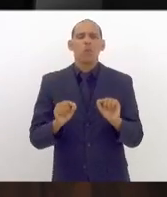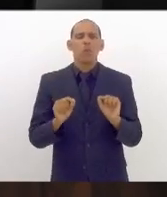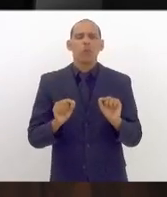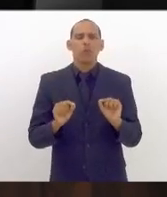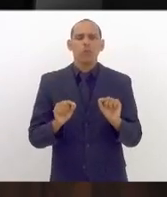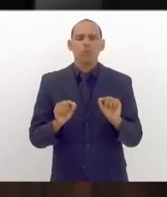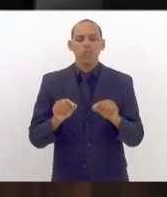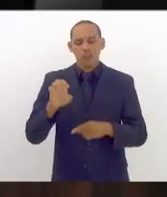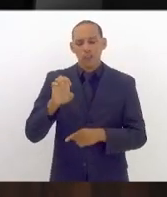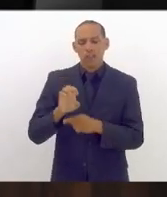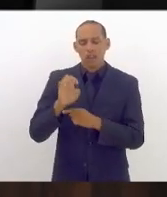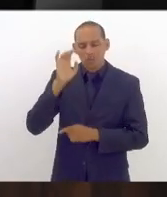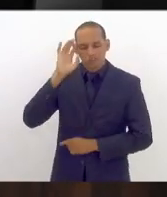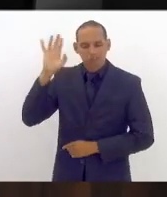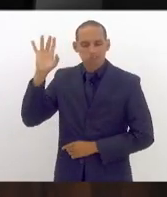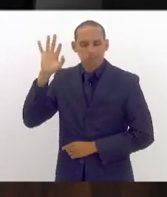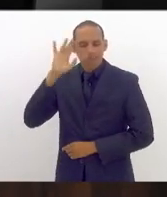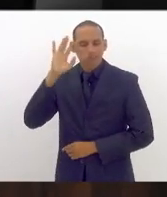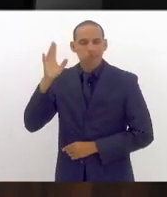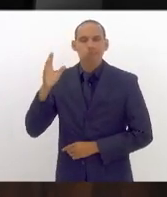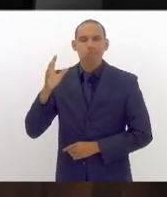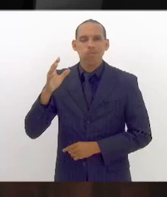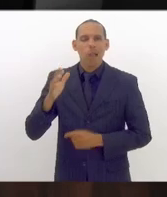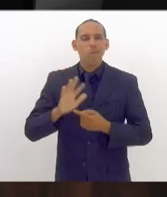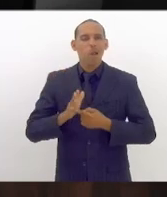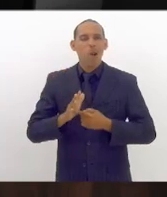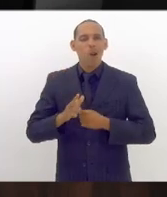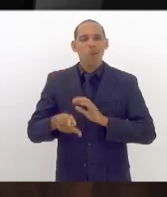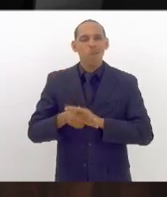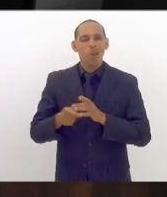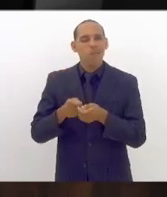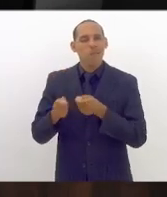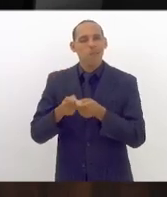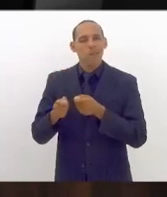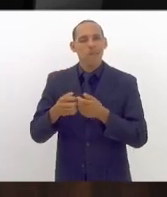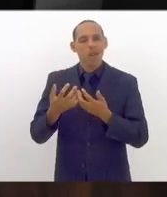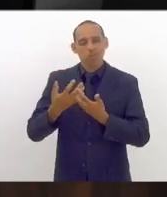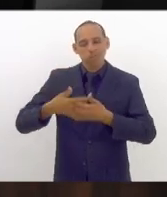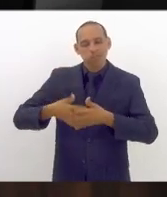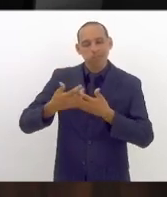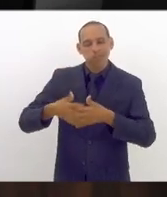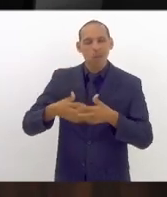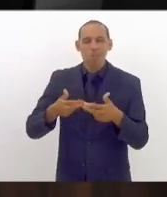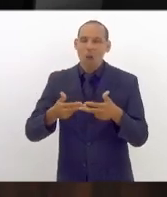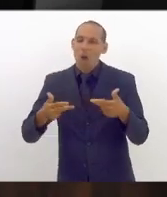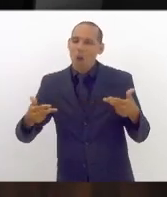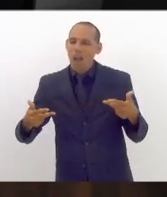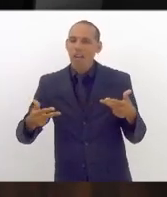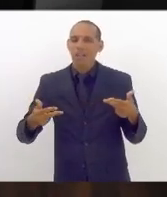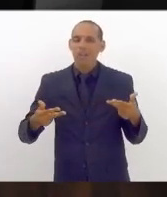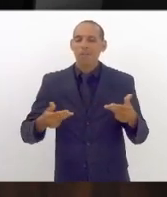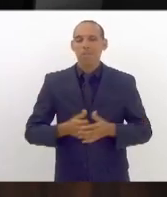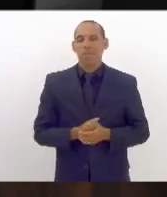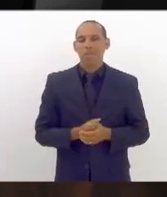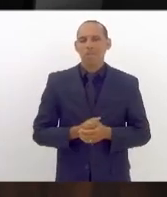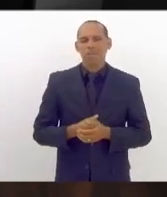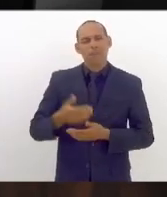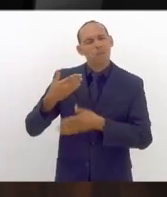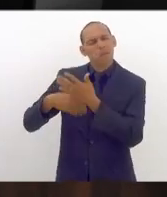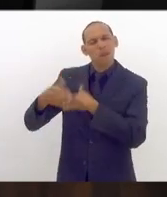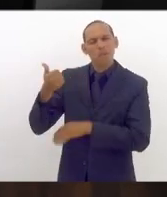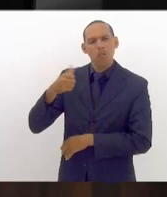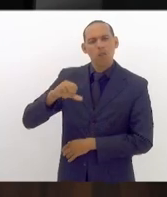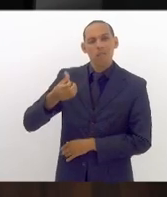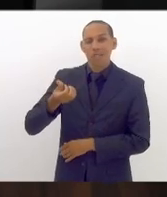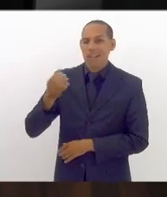o desafio de mover os motores da nossa economia desde porque desde da década de 70